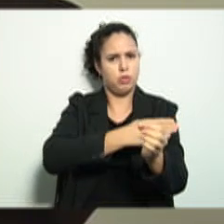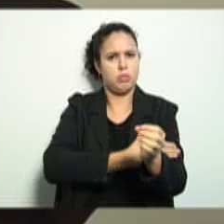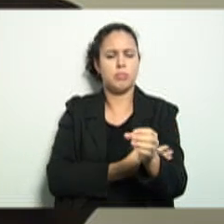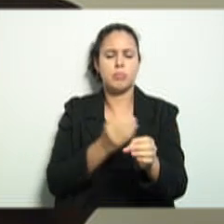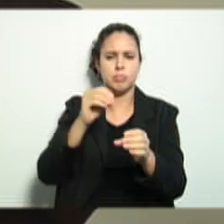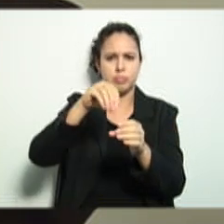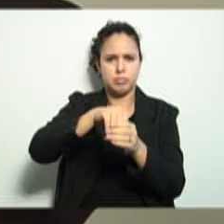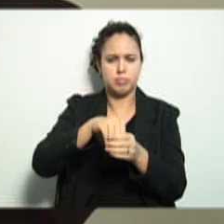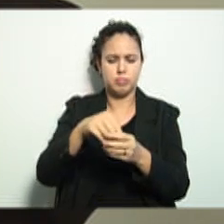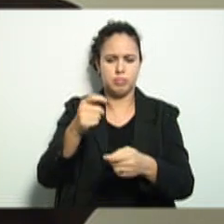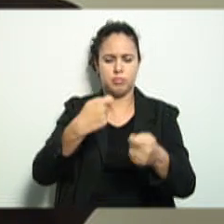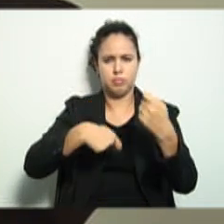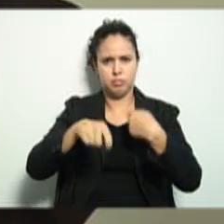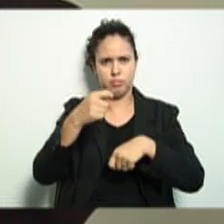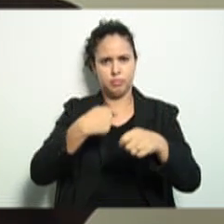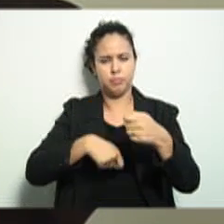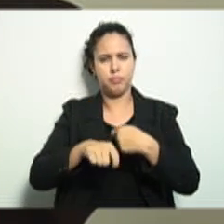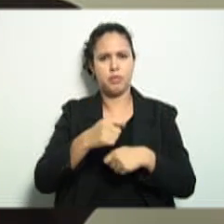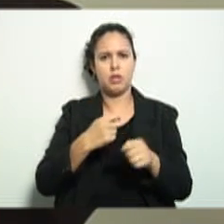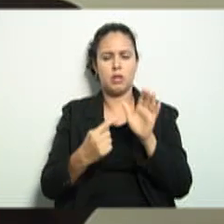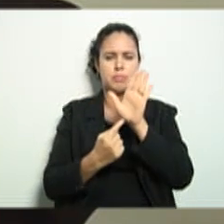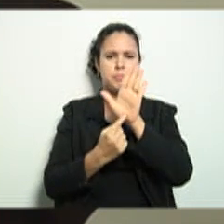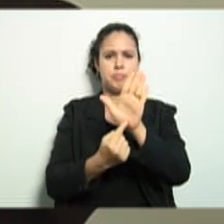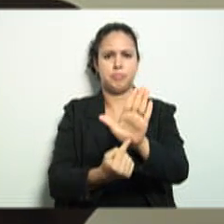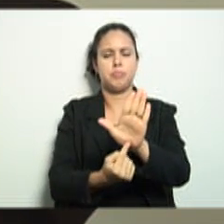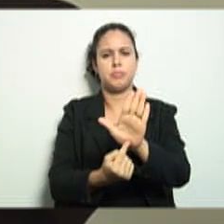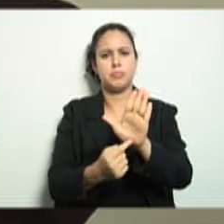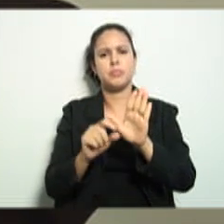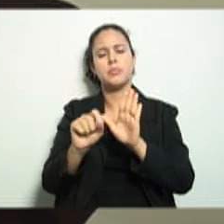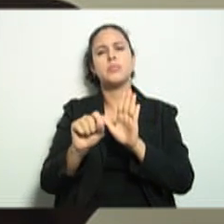representando aí em torno de